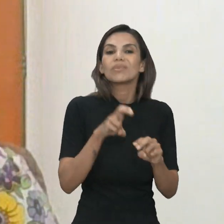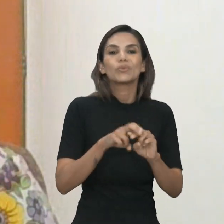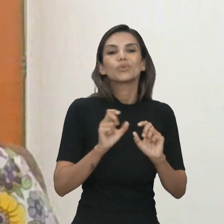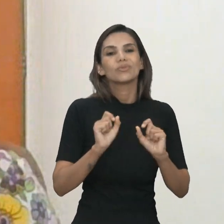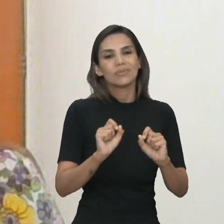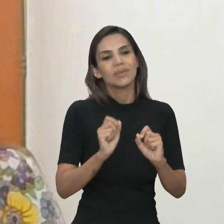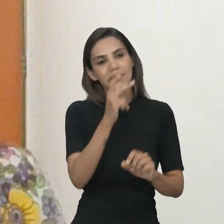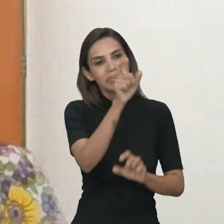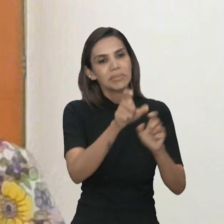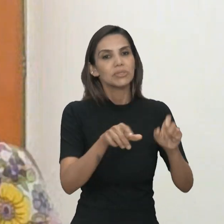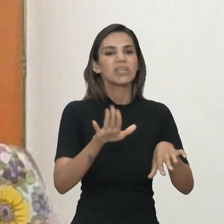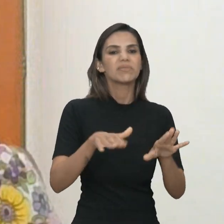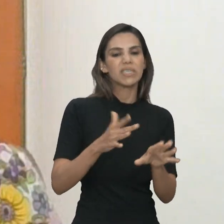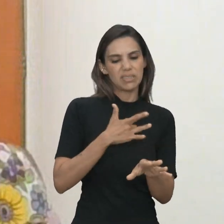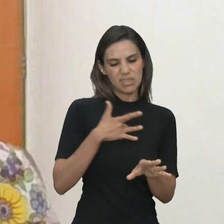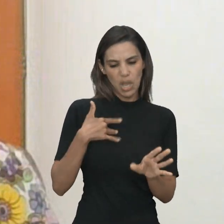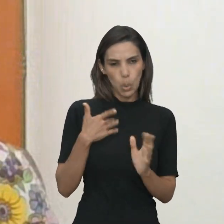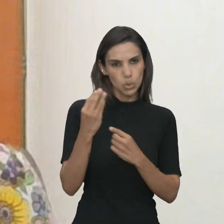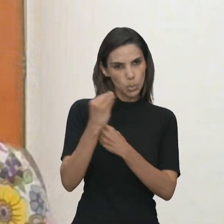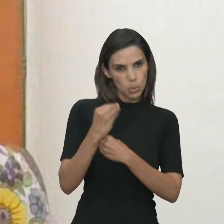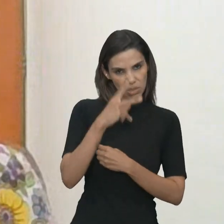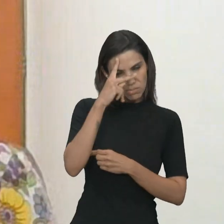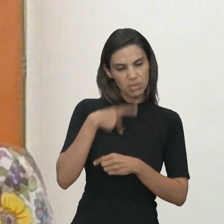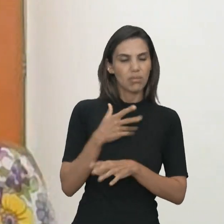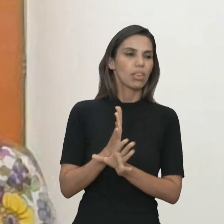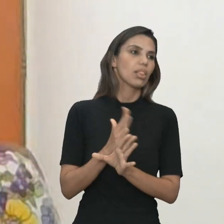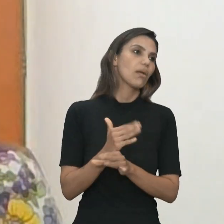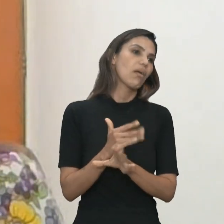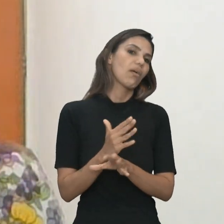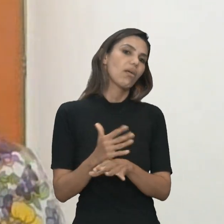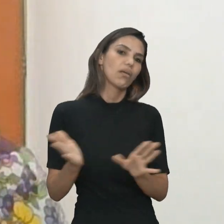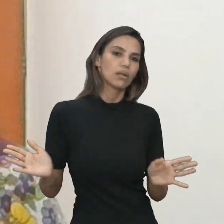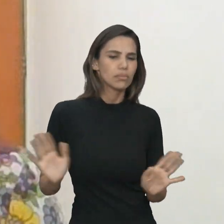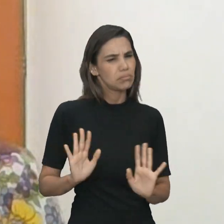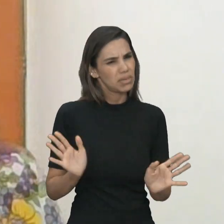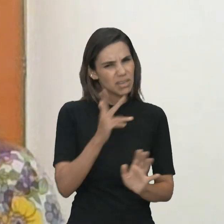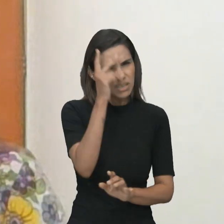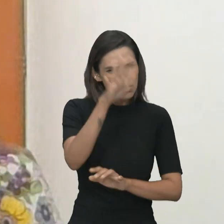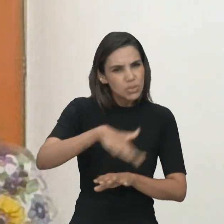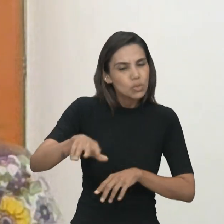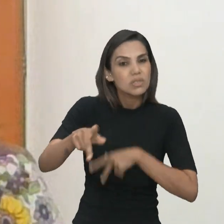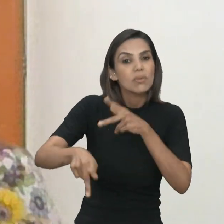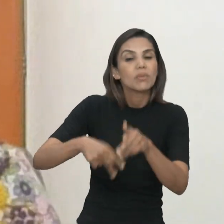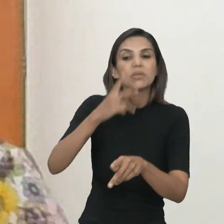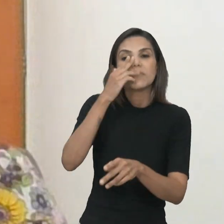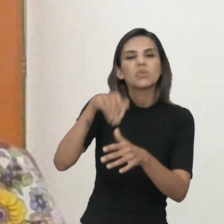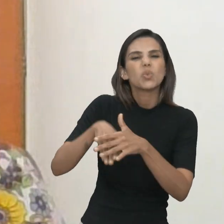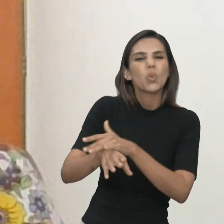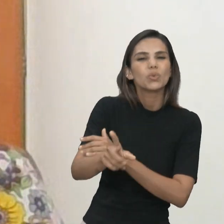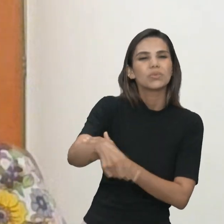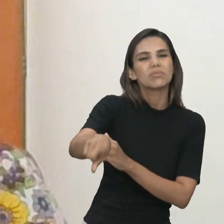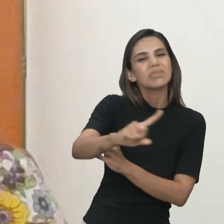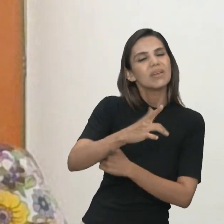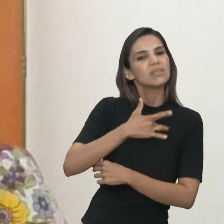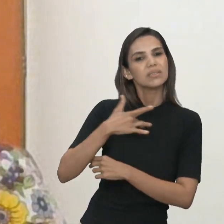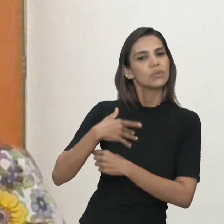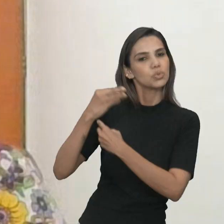E ela é negligenciada não só pelos nossos servidores, a população em geral, ela né, tem muita dificuldade